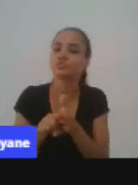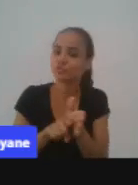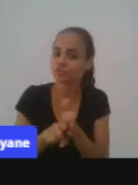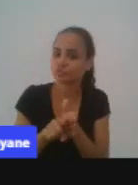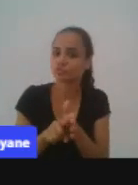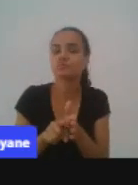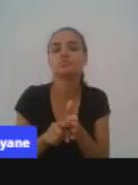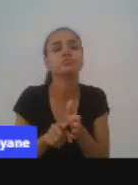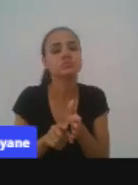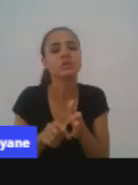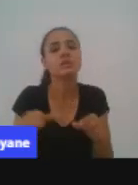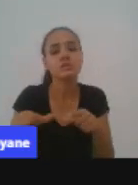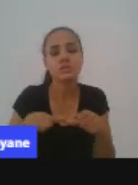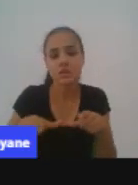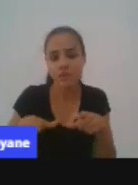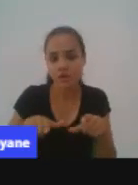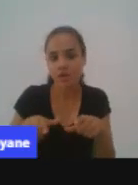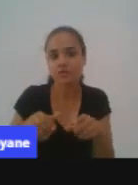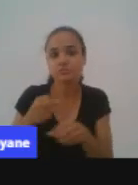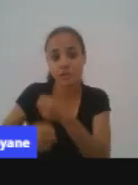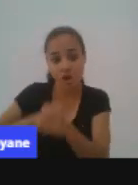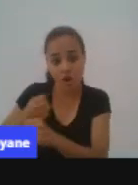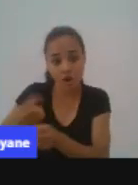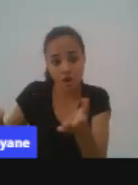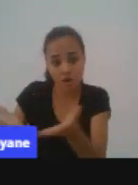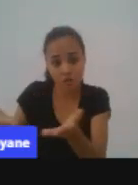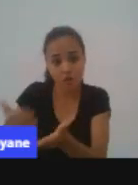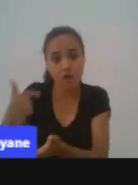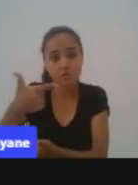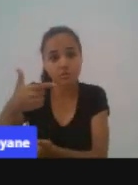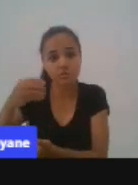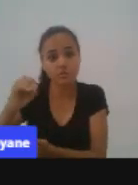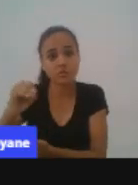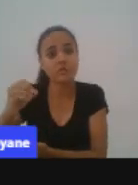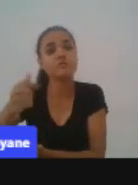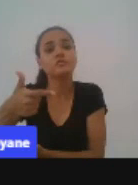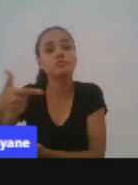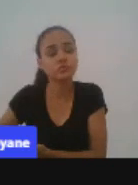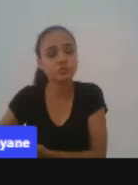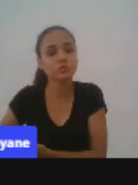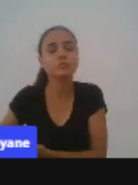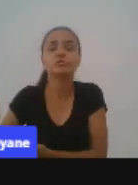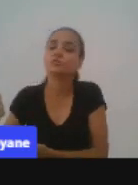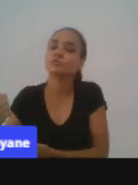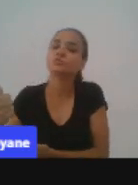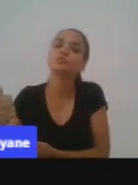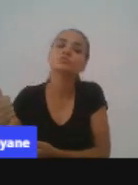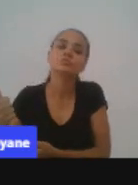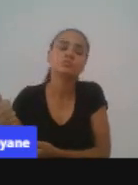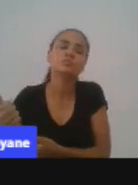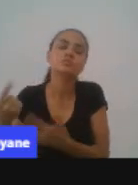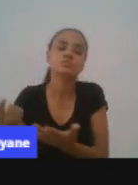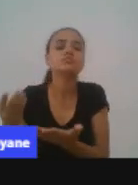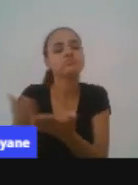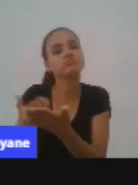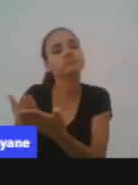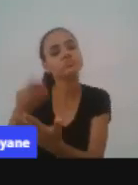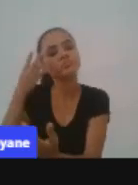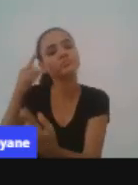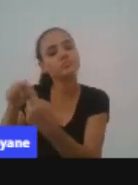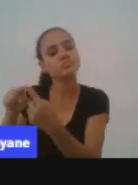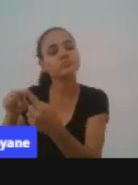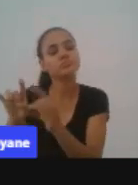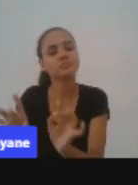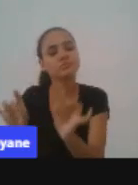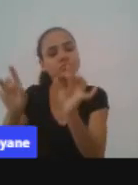2021. Então, esse caderno ele vai ter esse objetivo específico, que nós, ao recebermos todas as